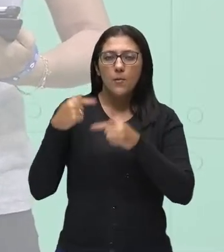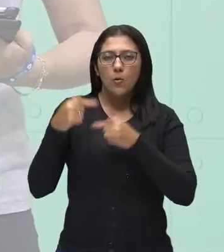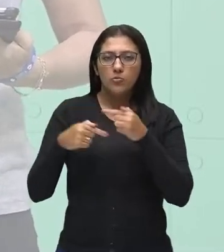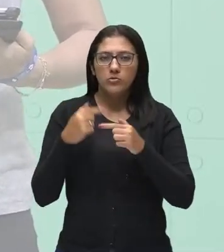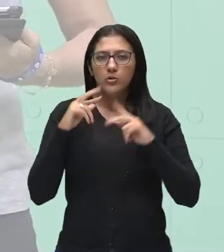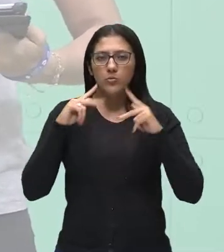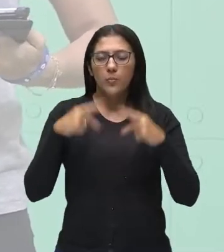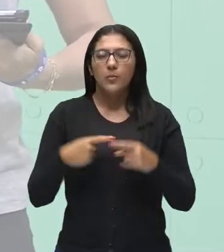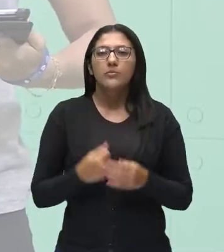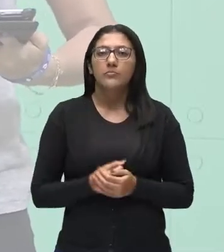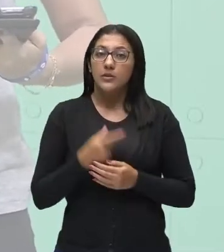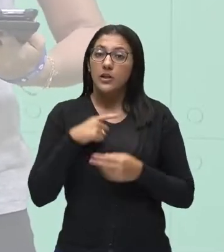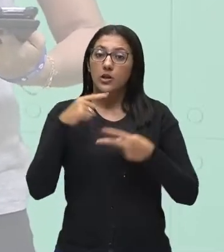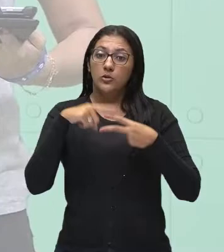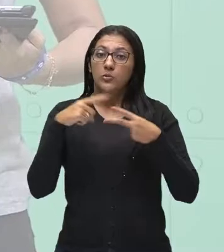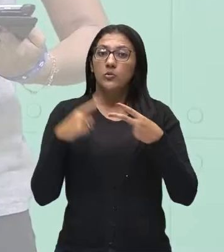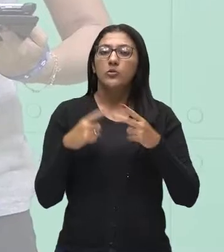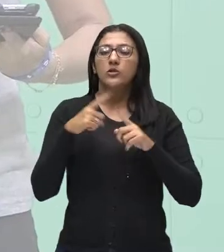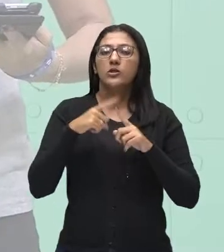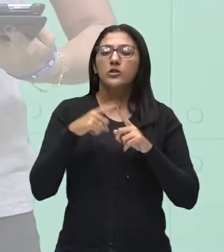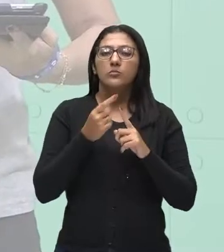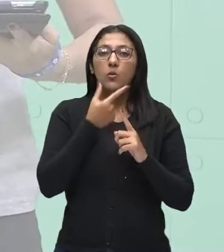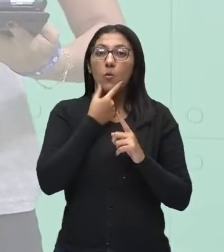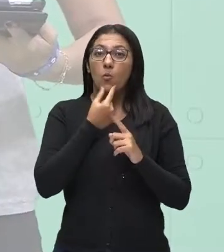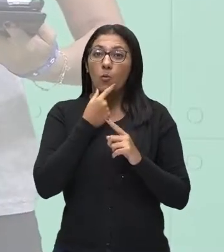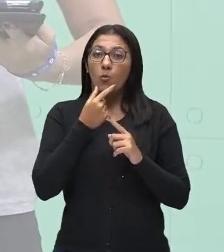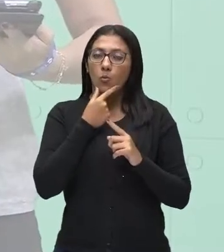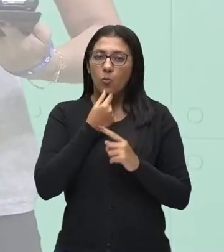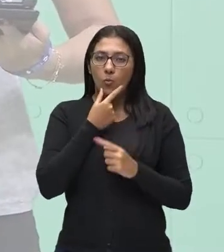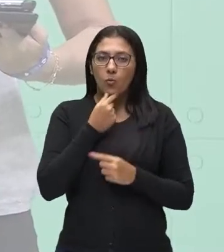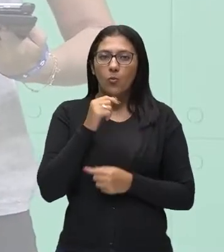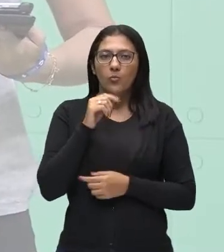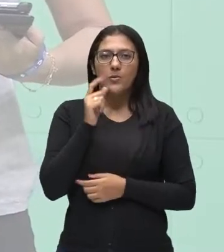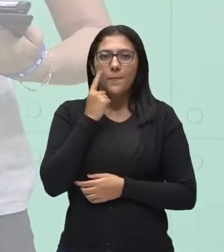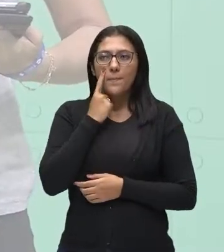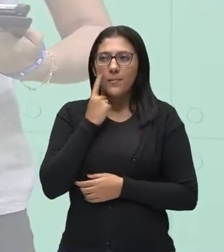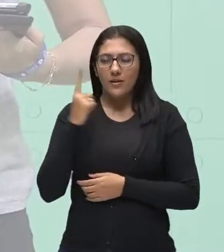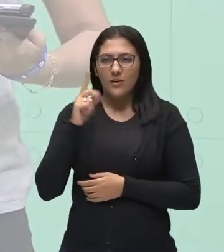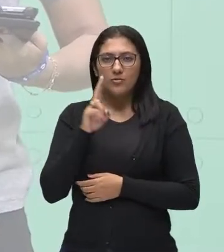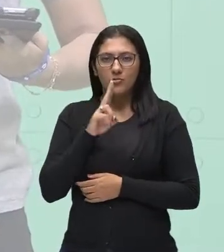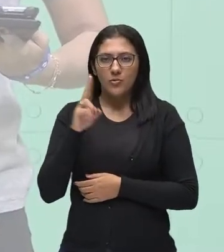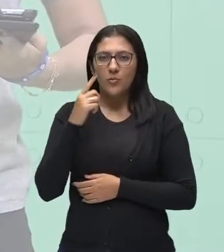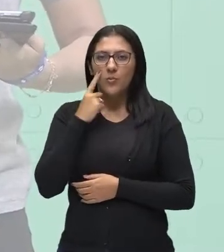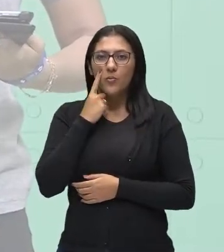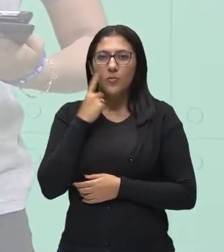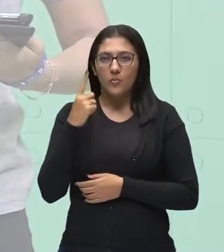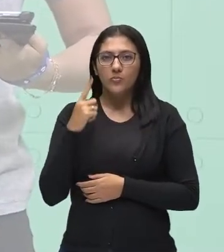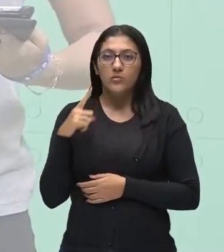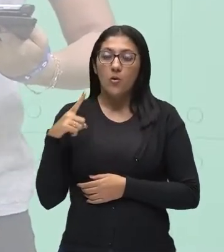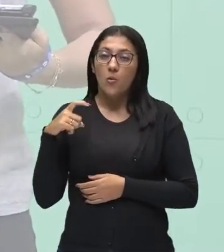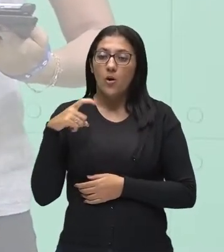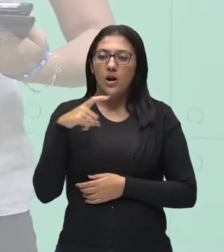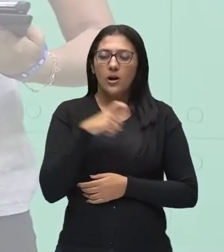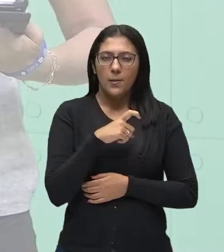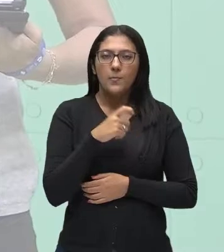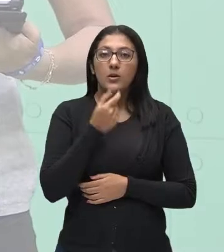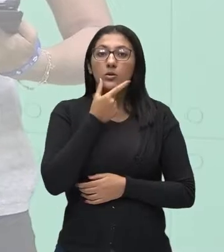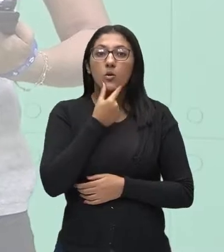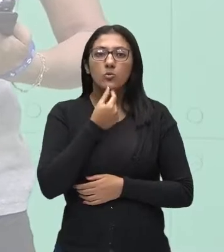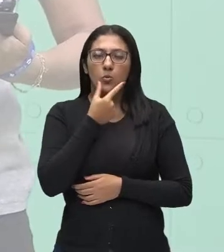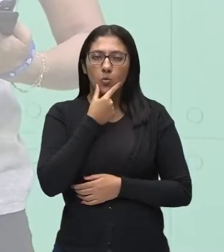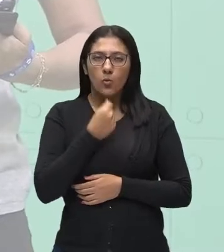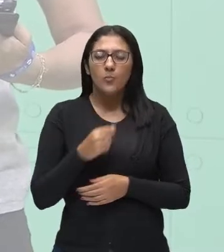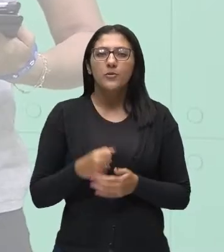temos dois tipos de gametas, estamos falando de seres humanos, tá? Nós temos o espermatozoide, que é o gameta masculino ou célula